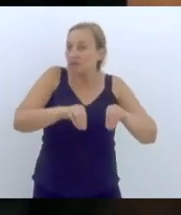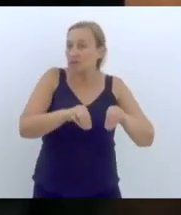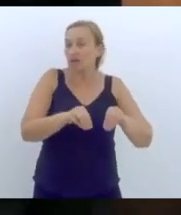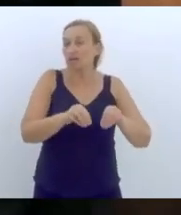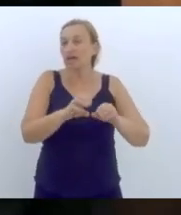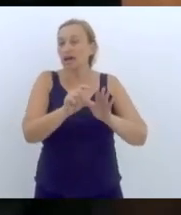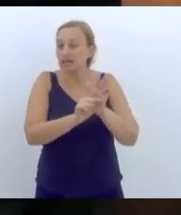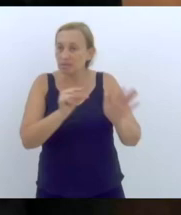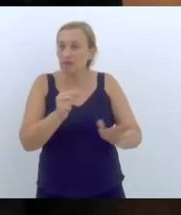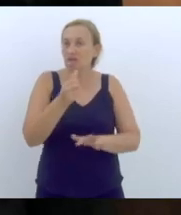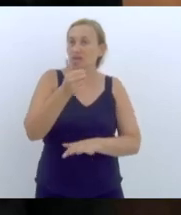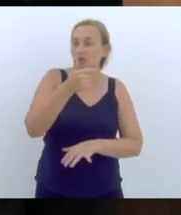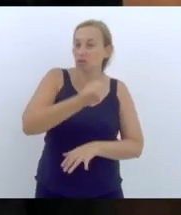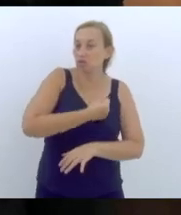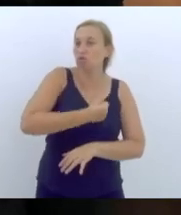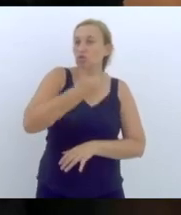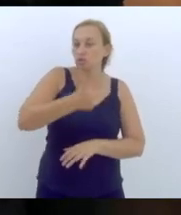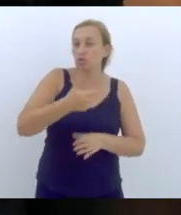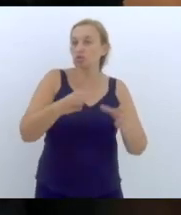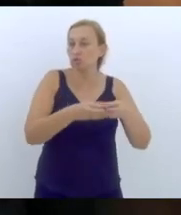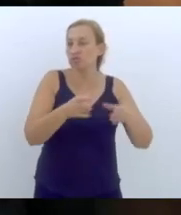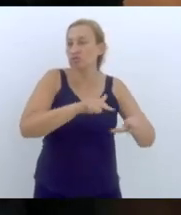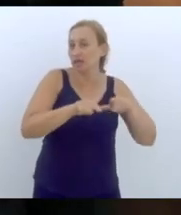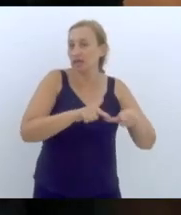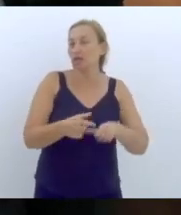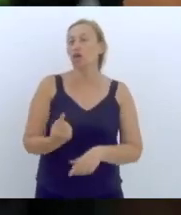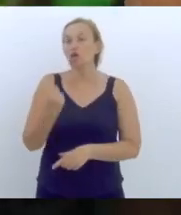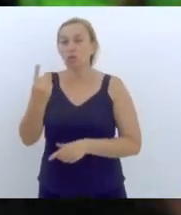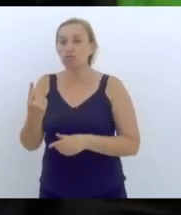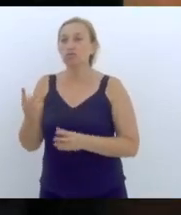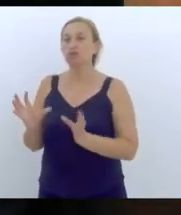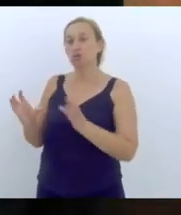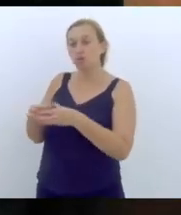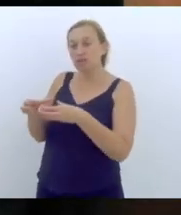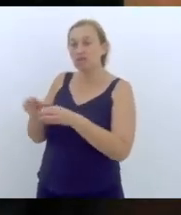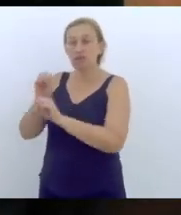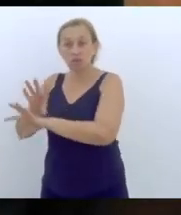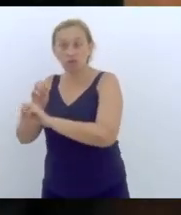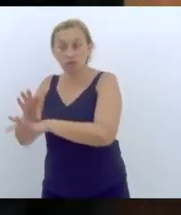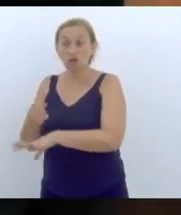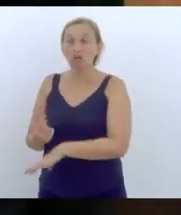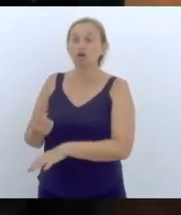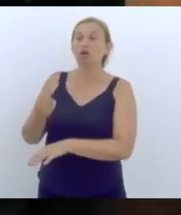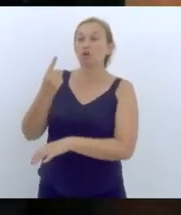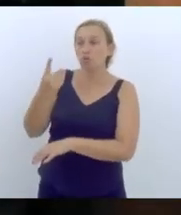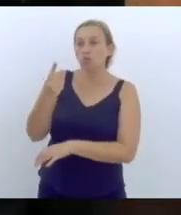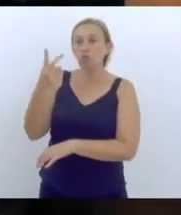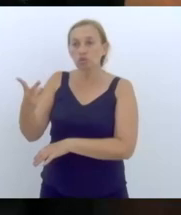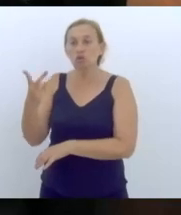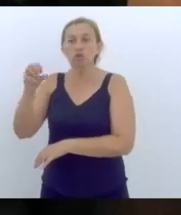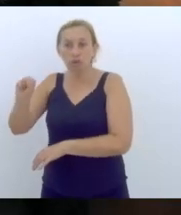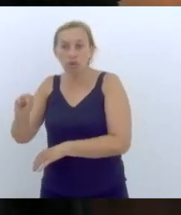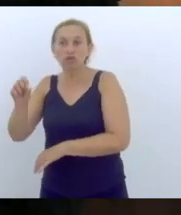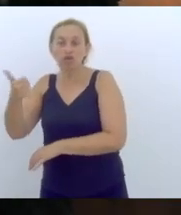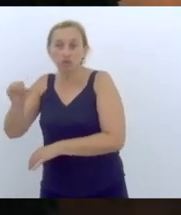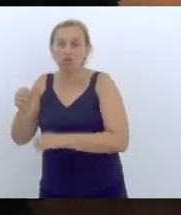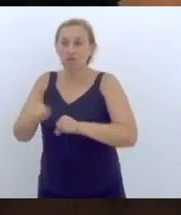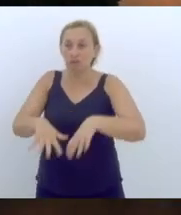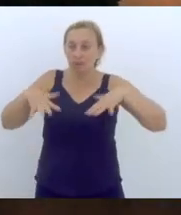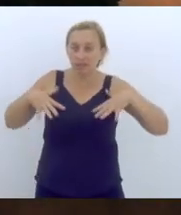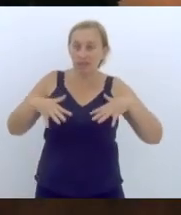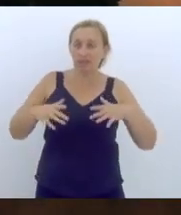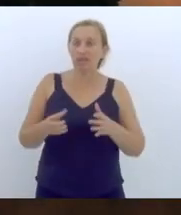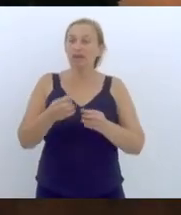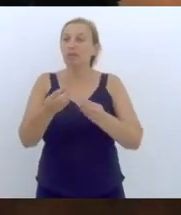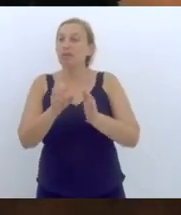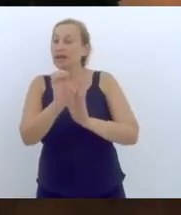as emendas número 2 da Comissão de Trabalho, número 1 da Comissão de Educação, números 1, 2, 8 e 11 de plenário, pela